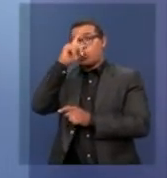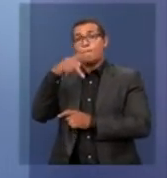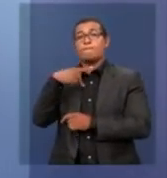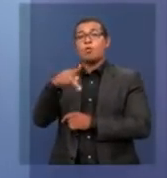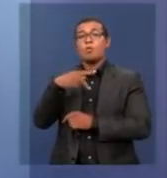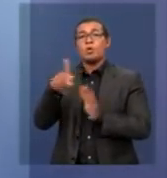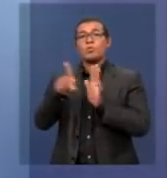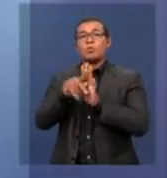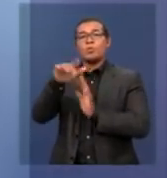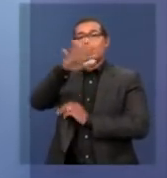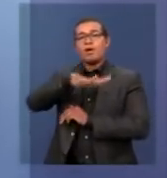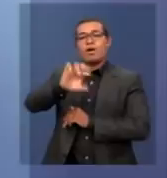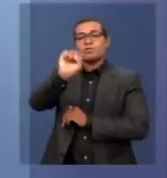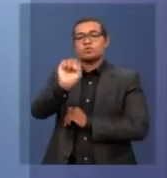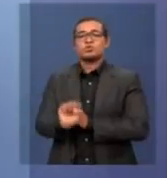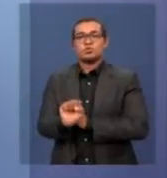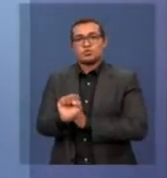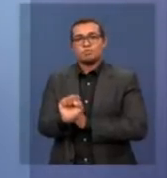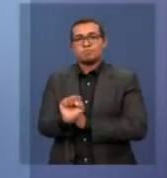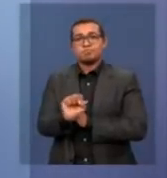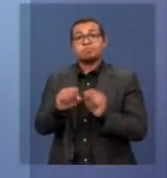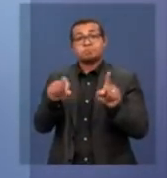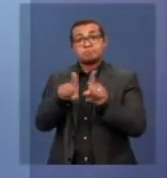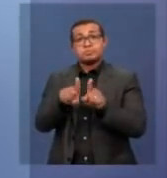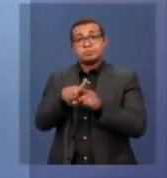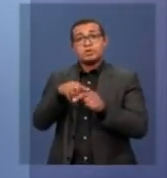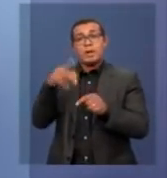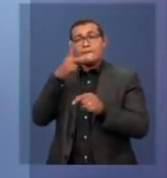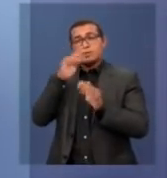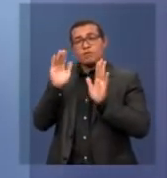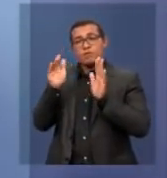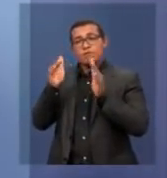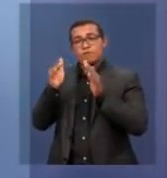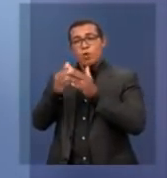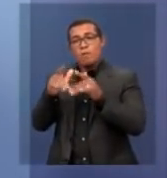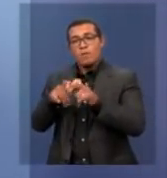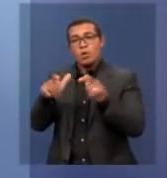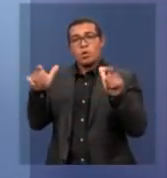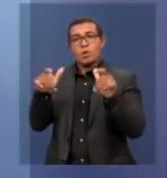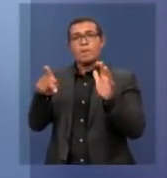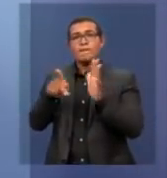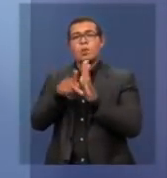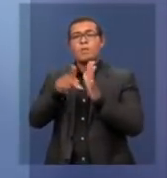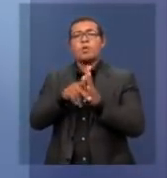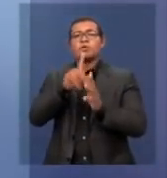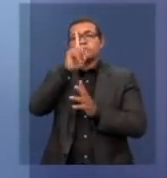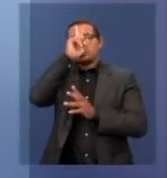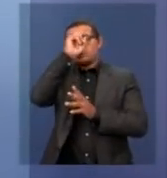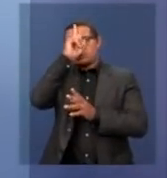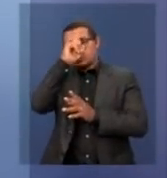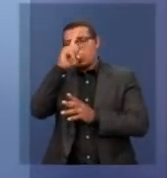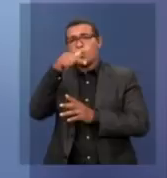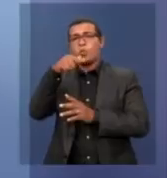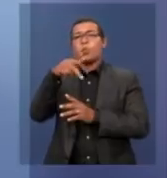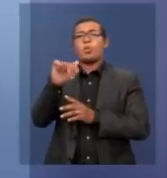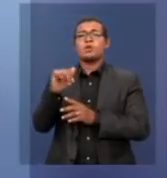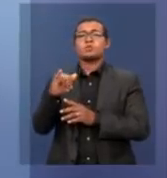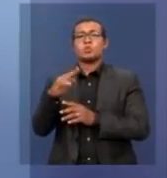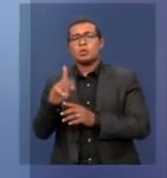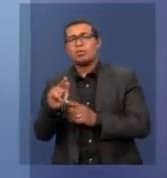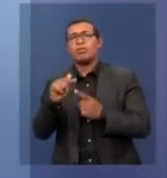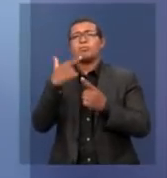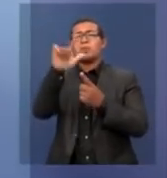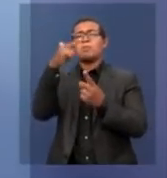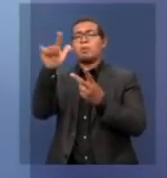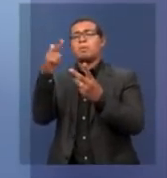estado e nós fizemos serviços também ampliados na casa de castelo na santa casa guaçuí de mimoso e outras entidades pelo estado